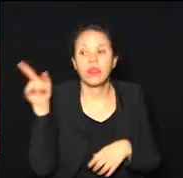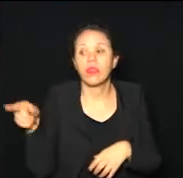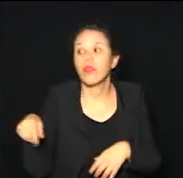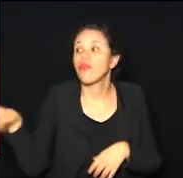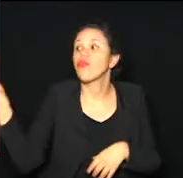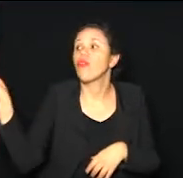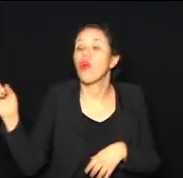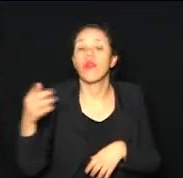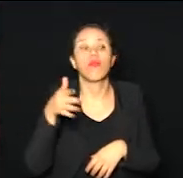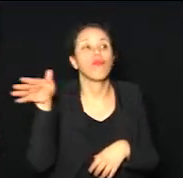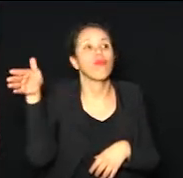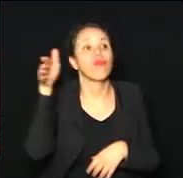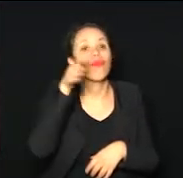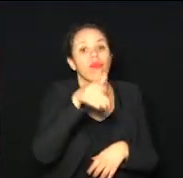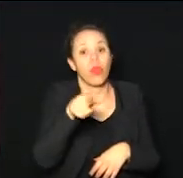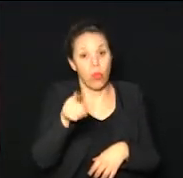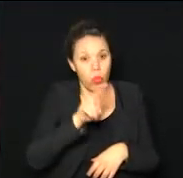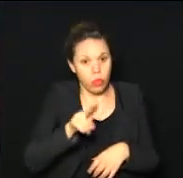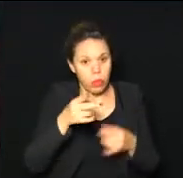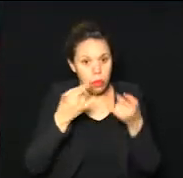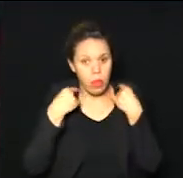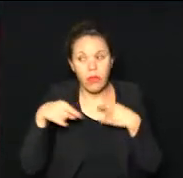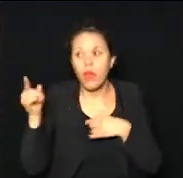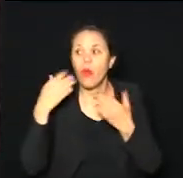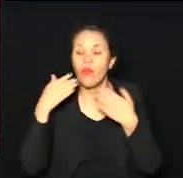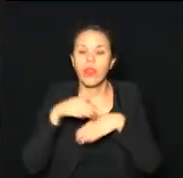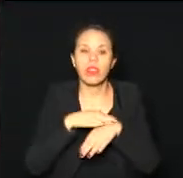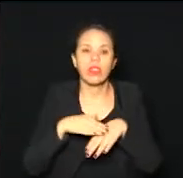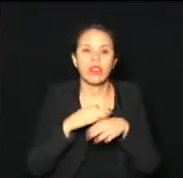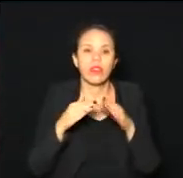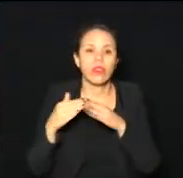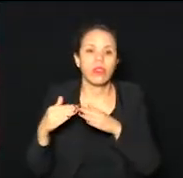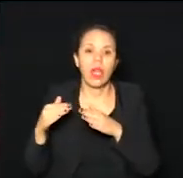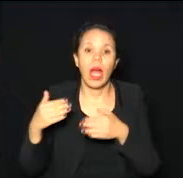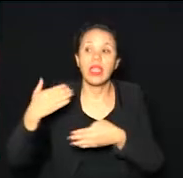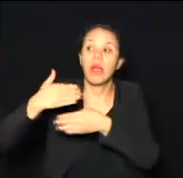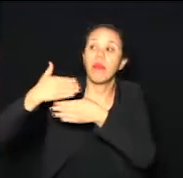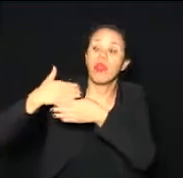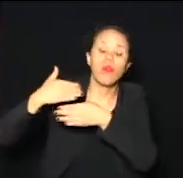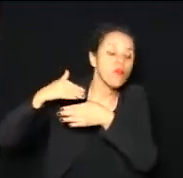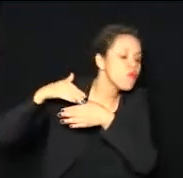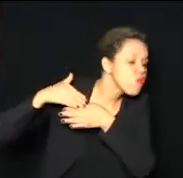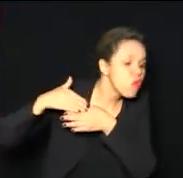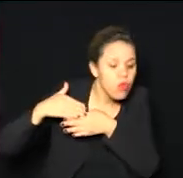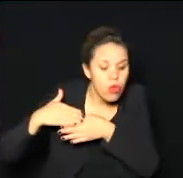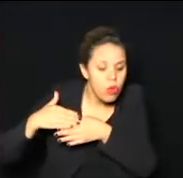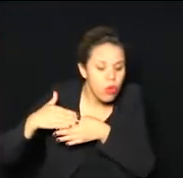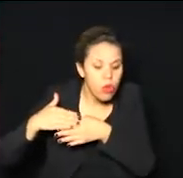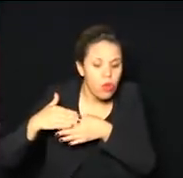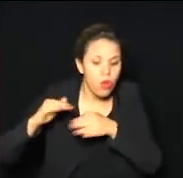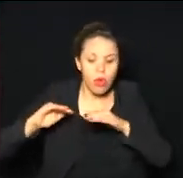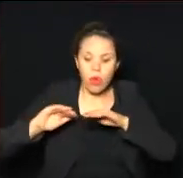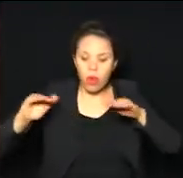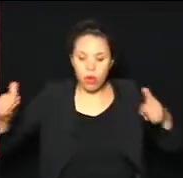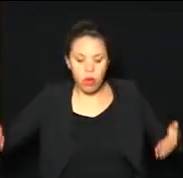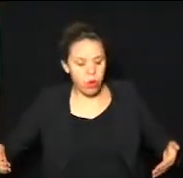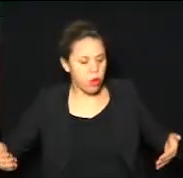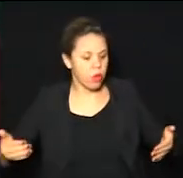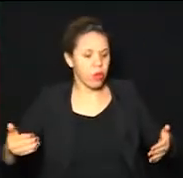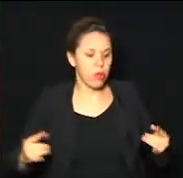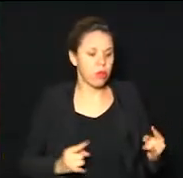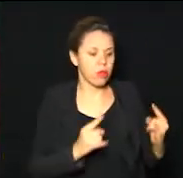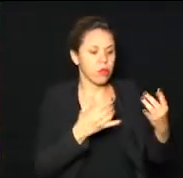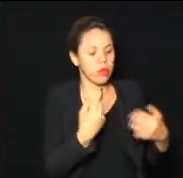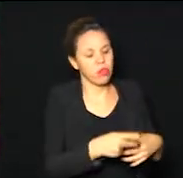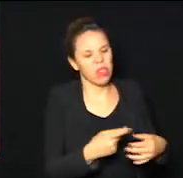foi. Usa máscara quando for conversar com ele, até pelo muro ou até pela sacada. Entende? São coisas